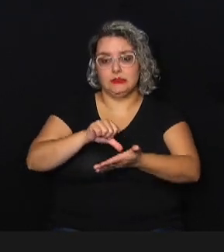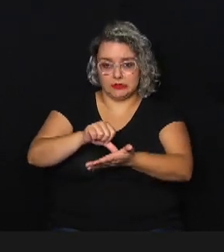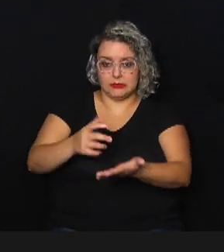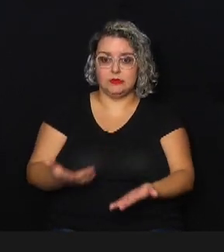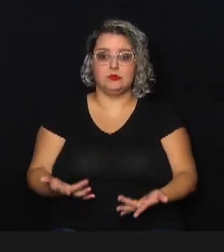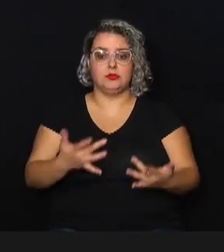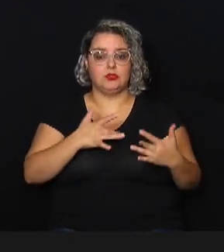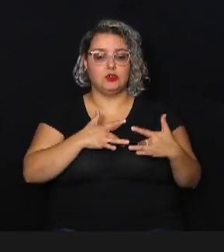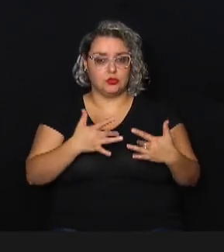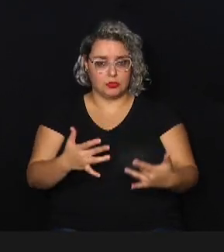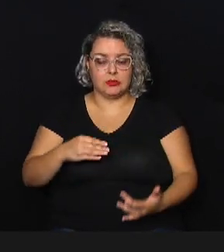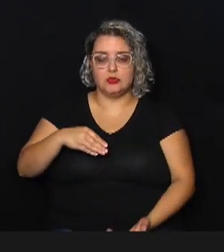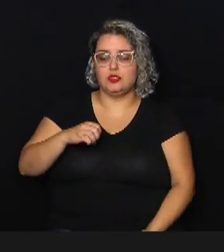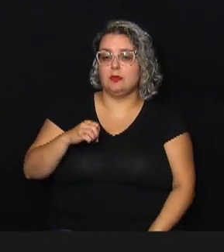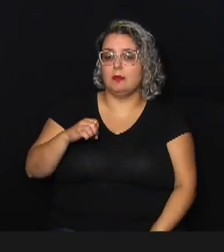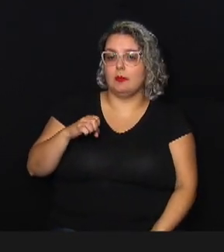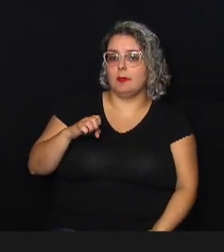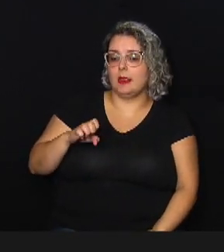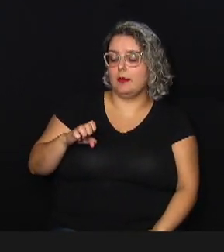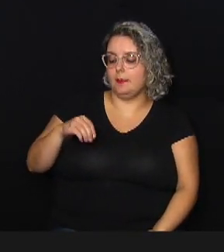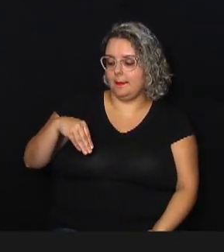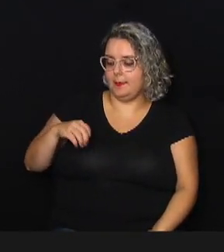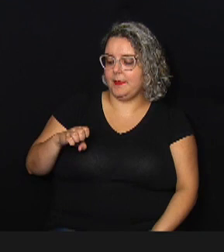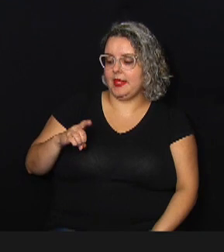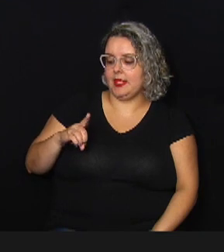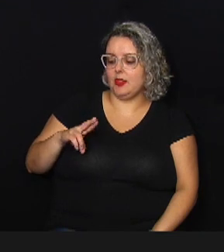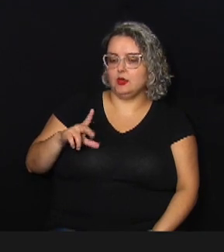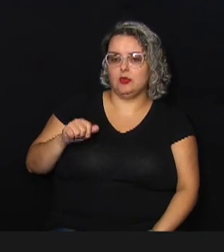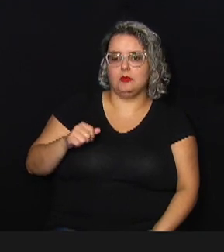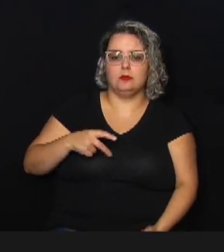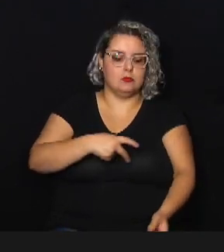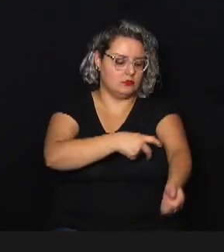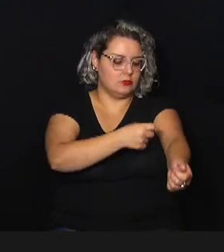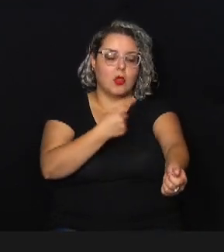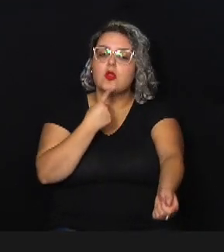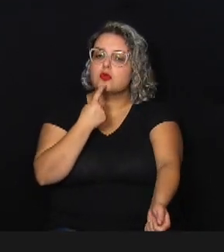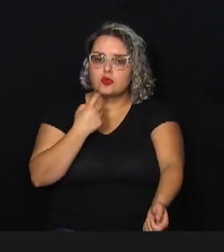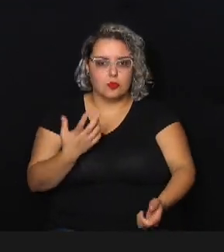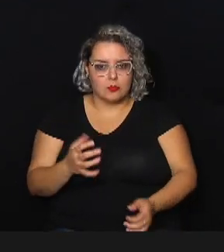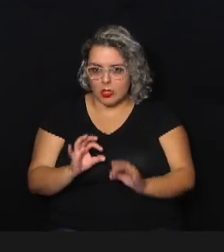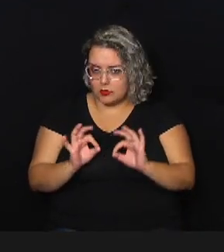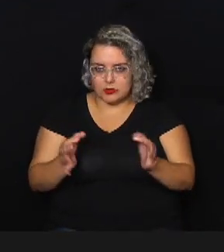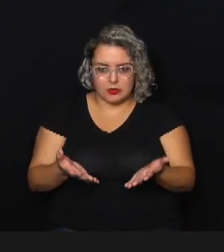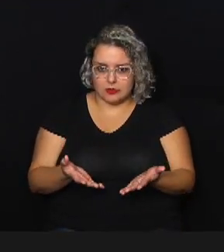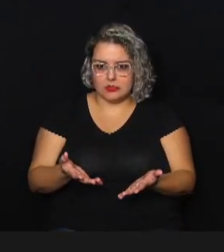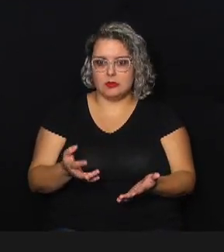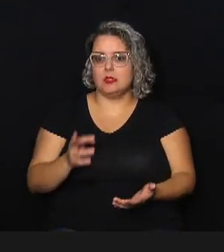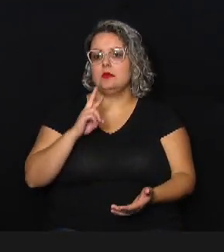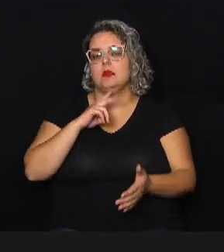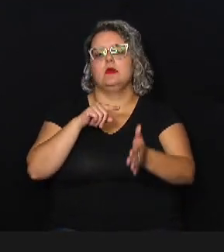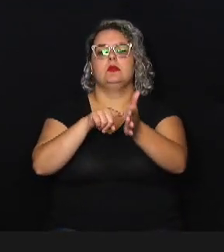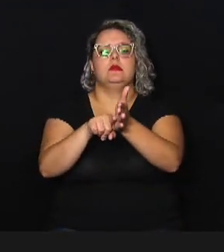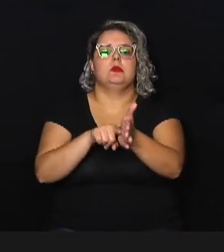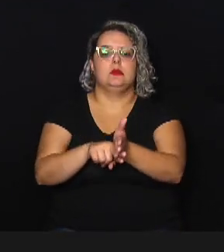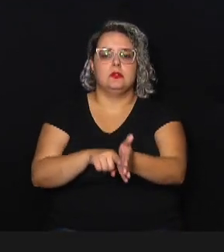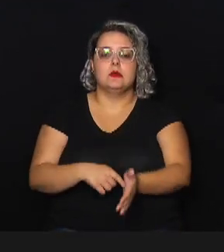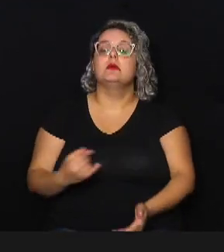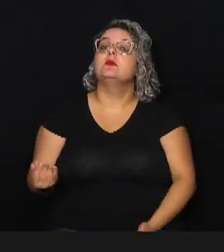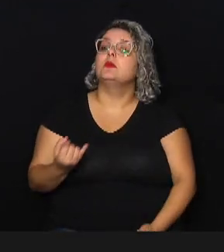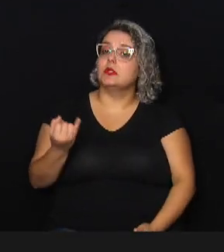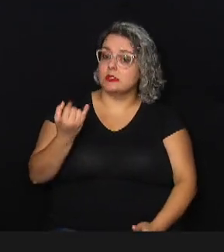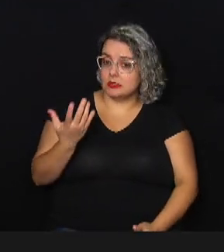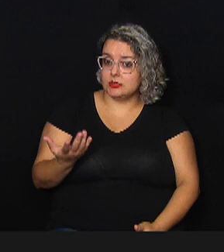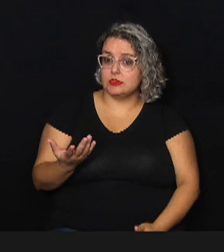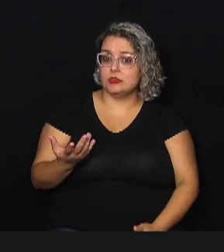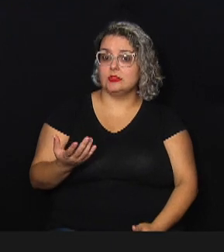doação de medula. Tá? O paciente vai coletar uma amostrinha de sangue normal, comum, vai responder um questionário importante, que